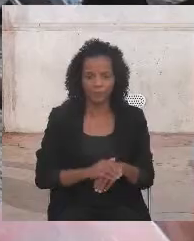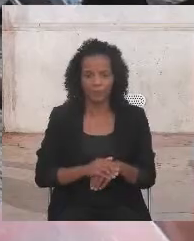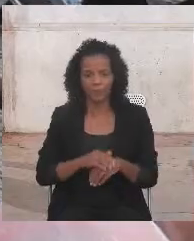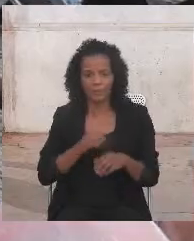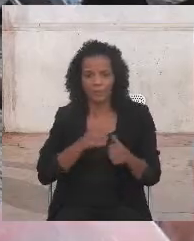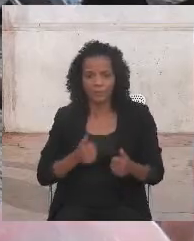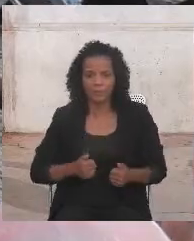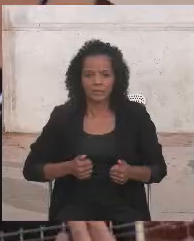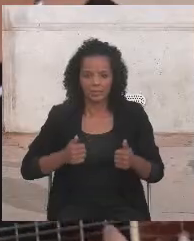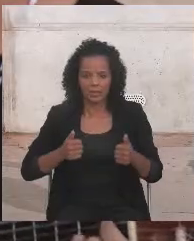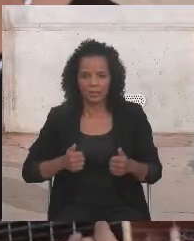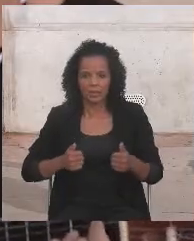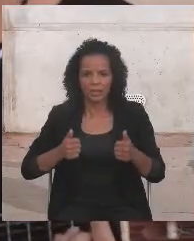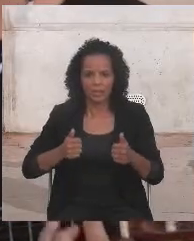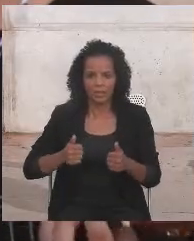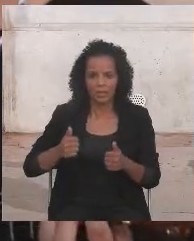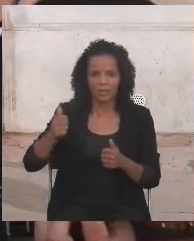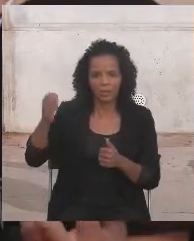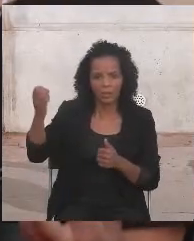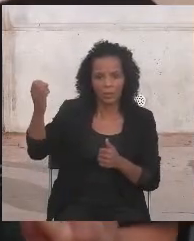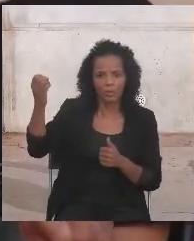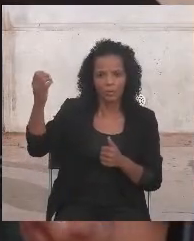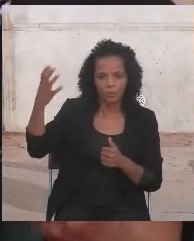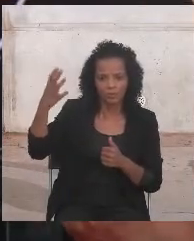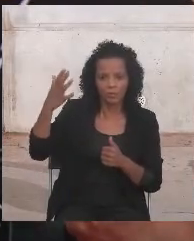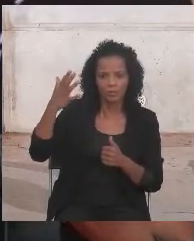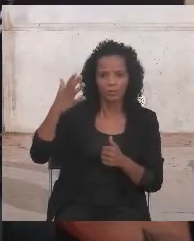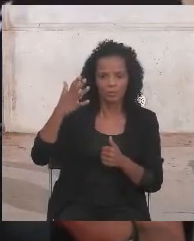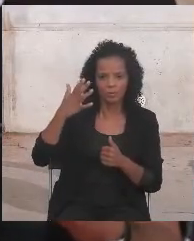Cidade a ponto-luz bordada,